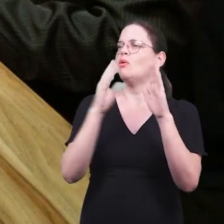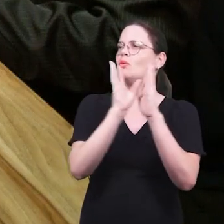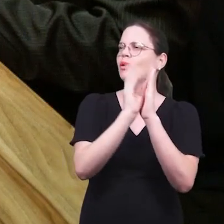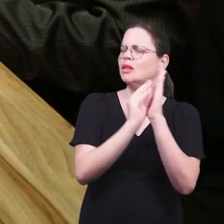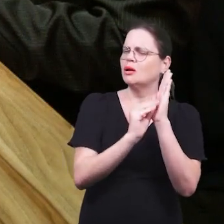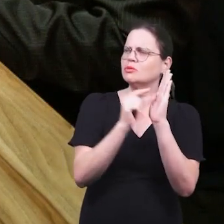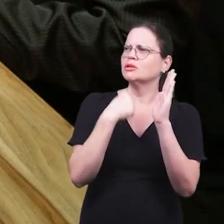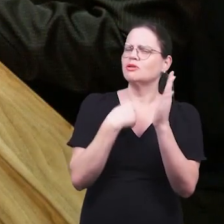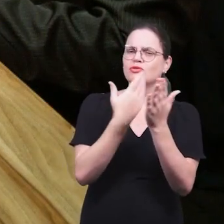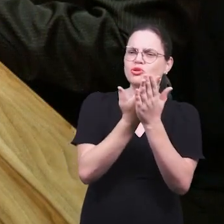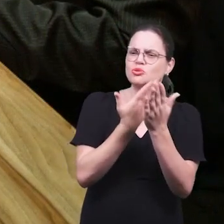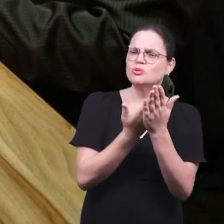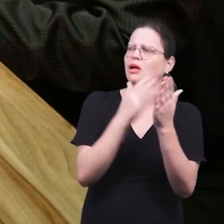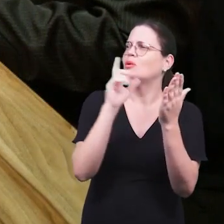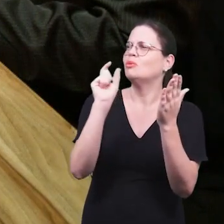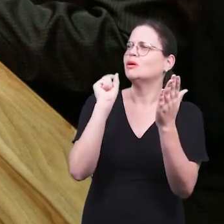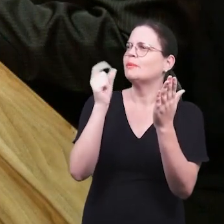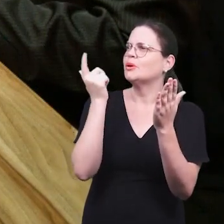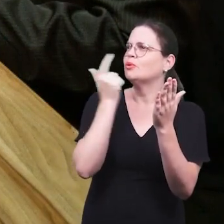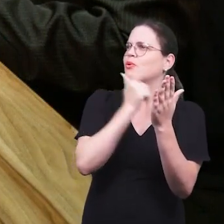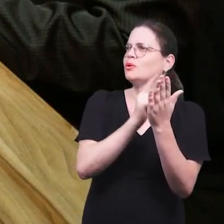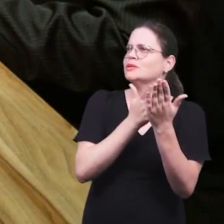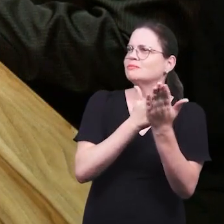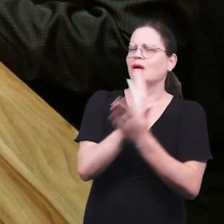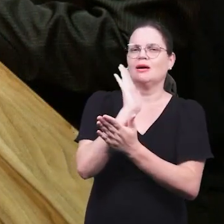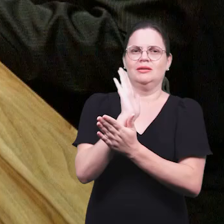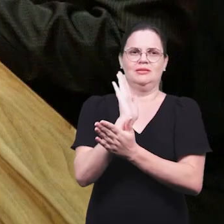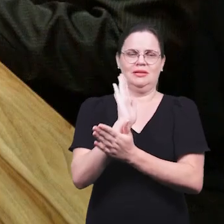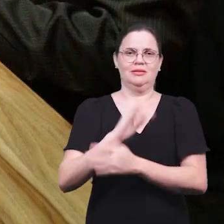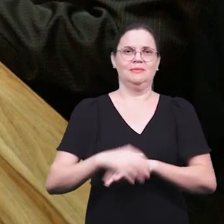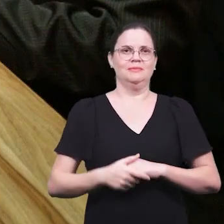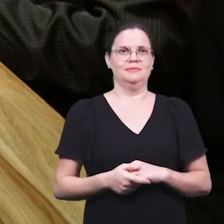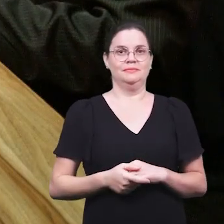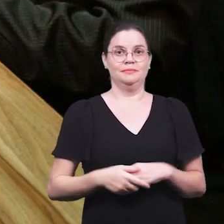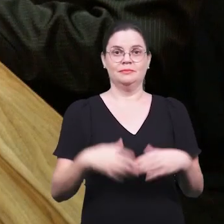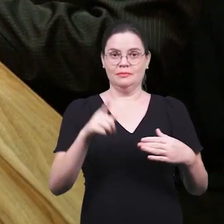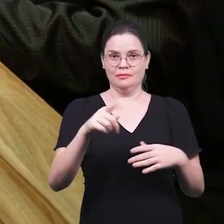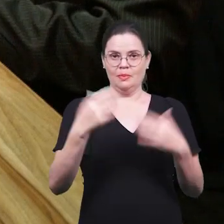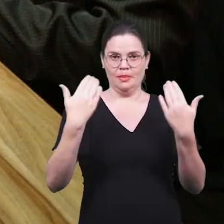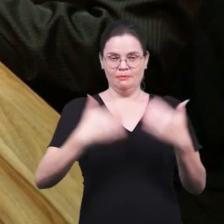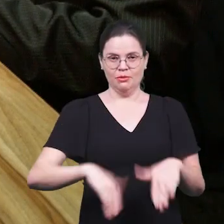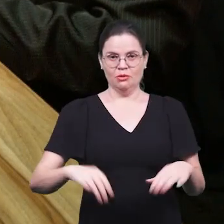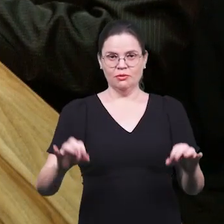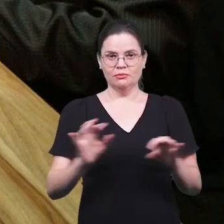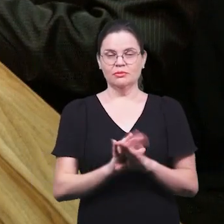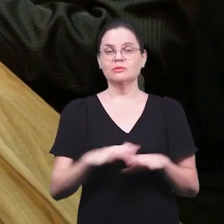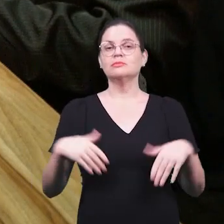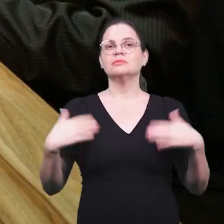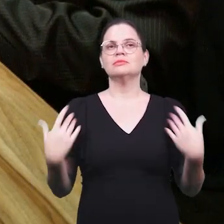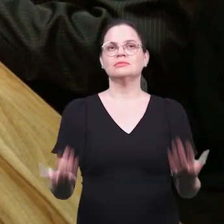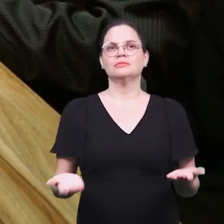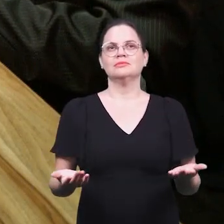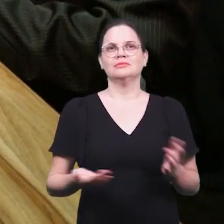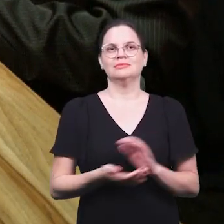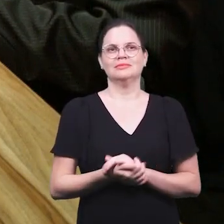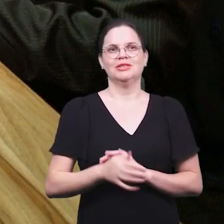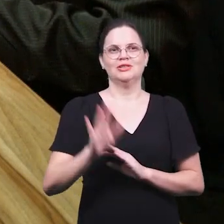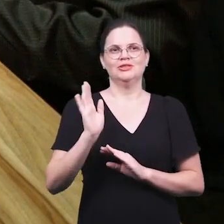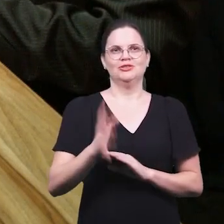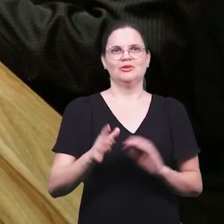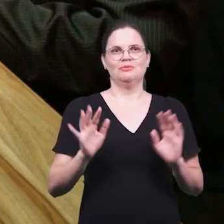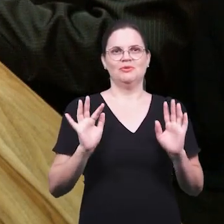que não dê para estudar tudo, né? Mas o Senhor me aponta o caminho que eu tenho que seguir, que eu tenho que traçar para conseguir